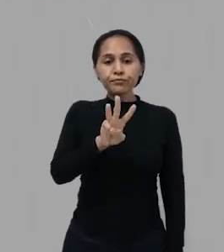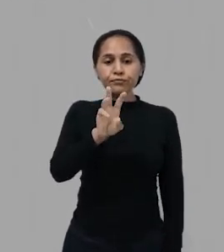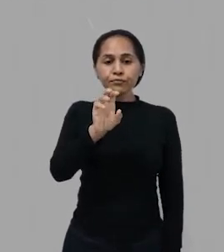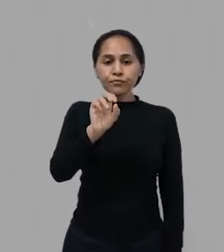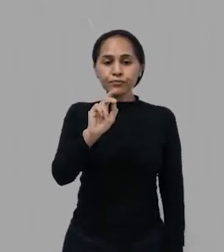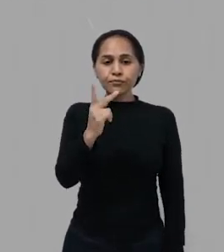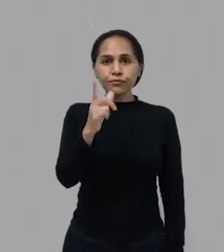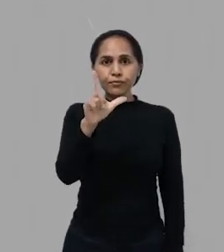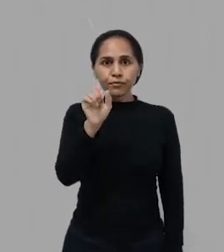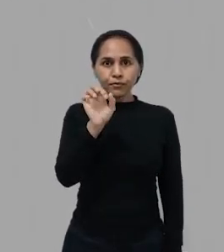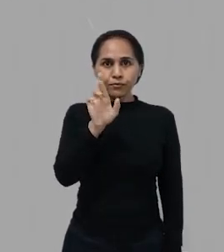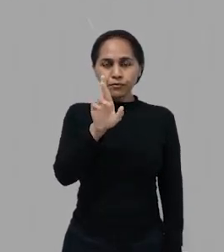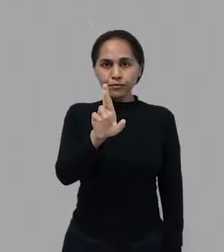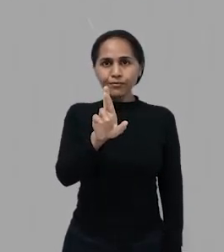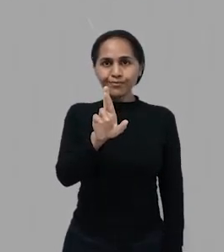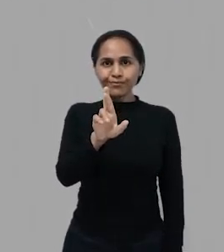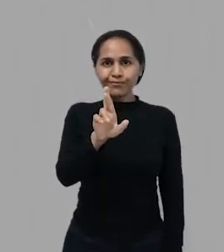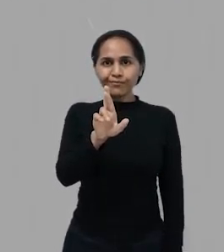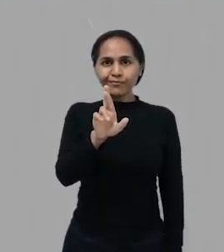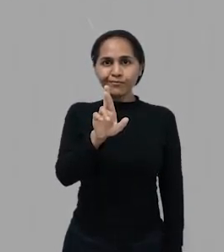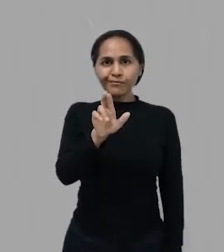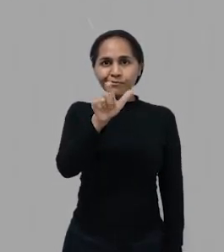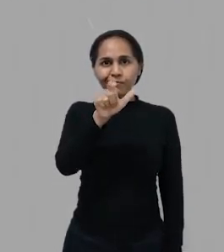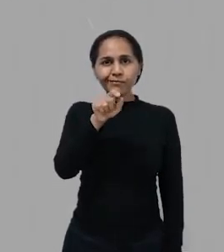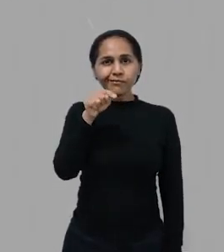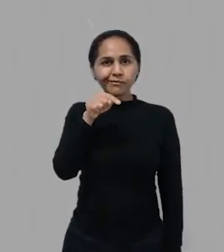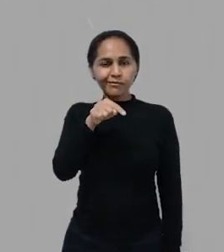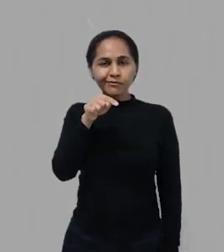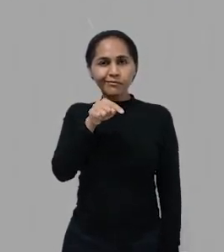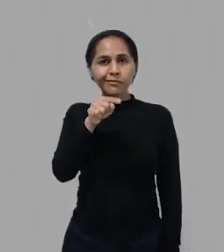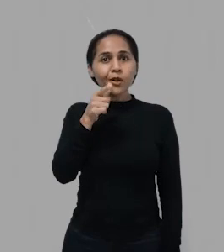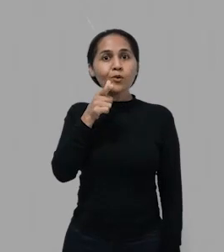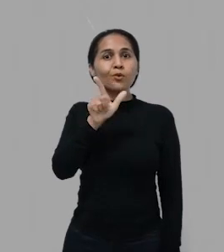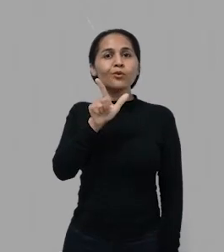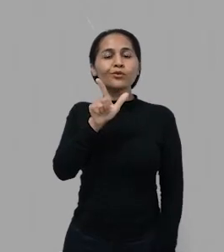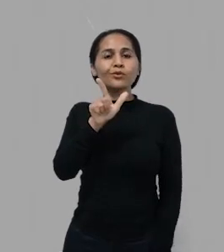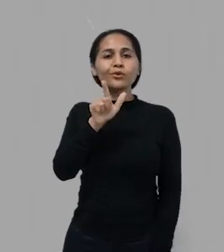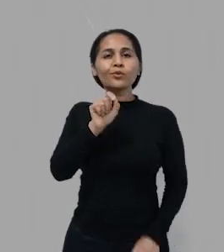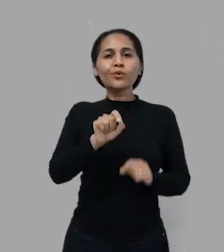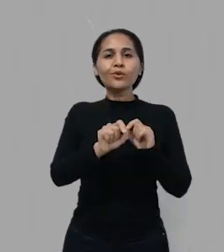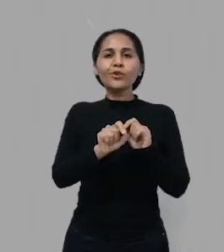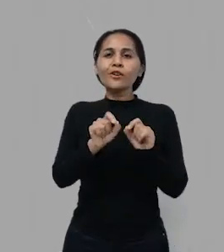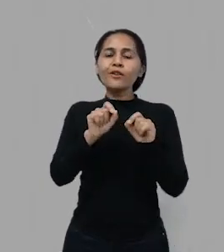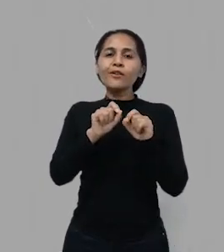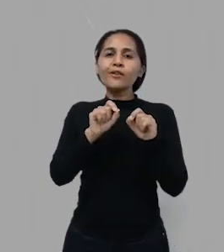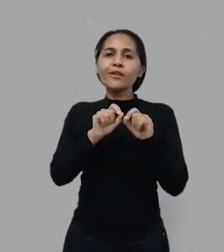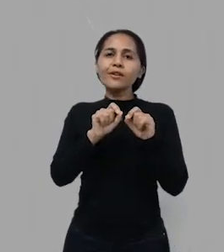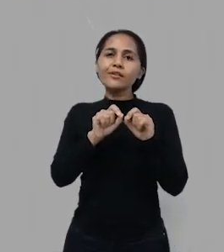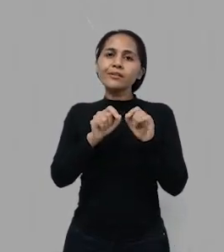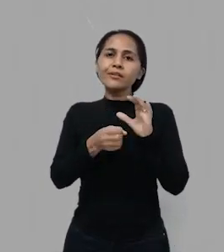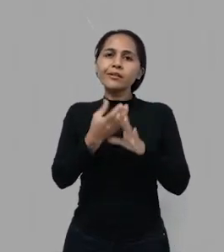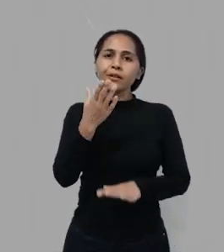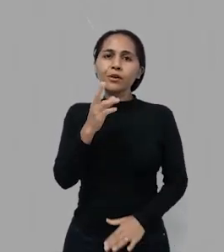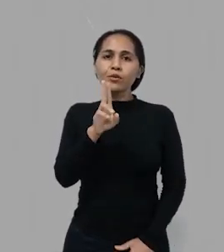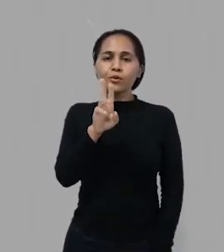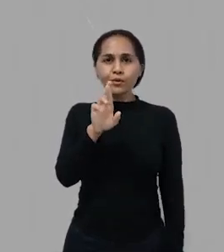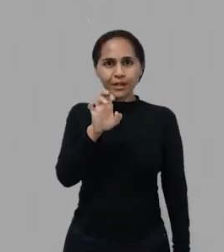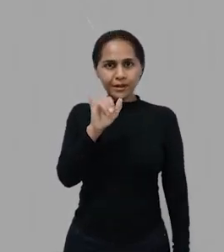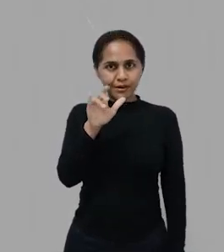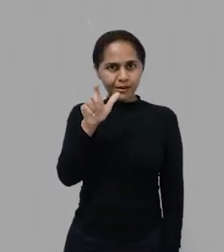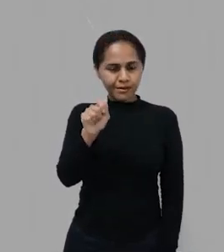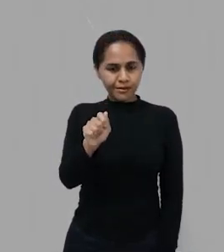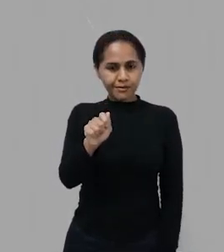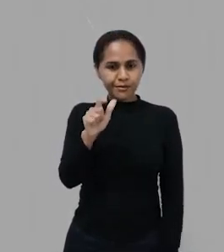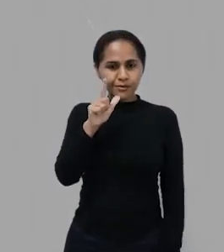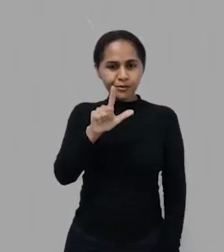acidentalmente, mas ele conseguiu produzir a ureia a partir do cianato de amônio. O